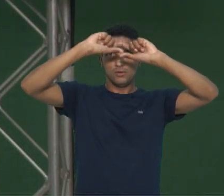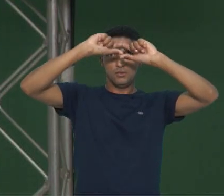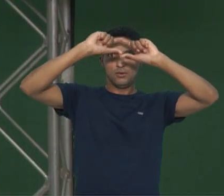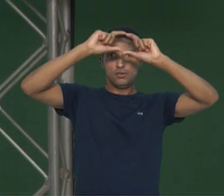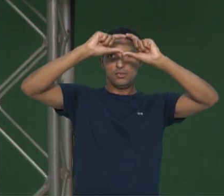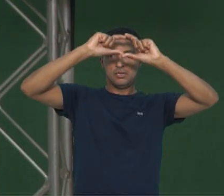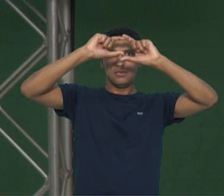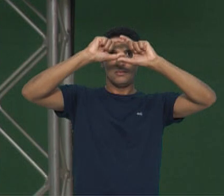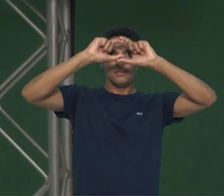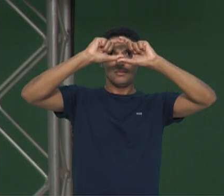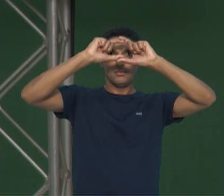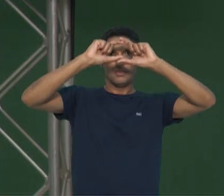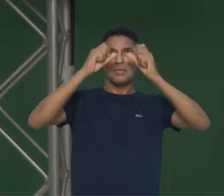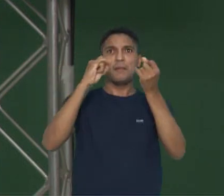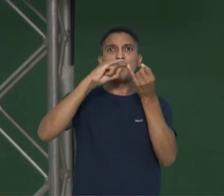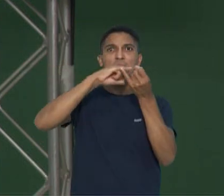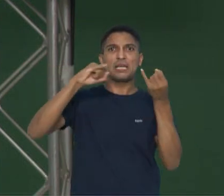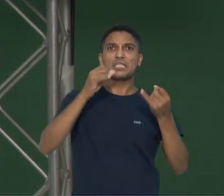Vamos lá.